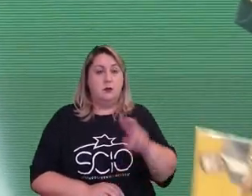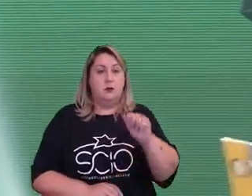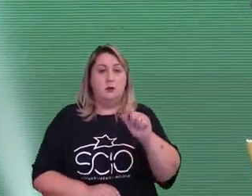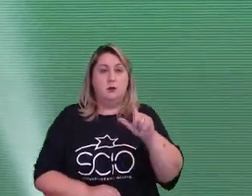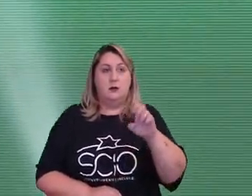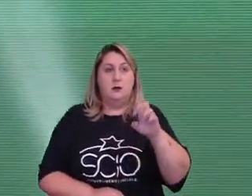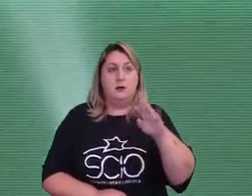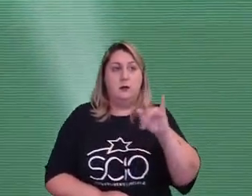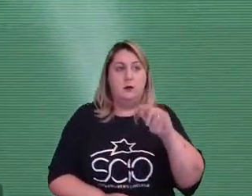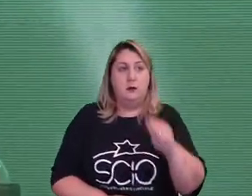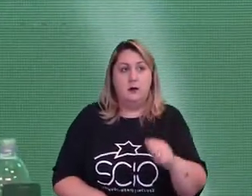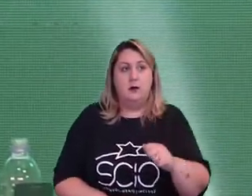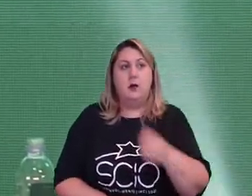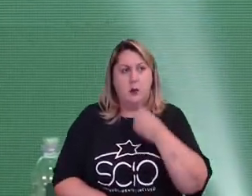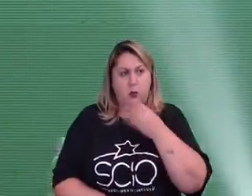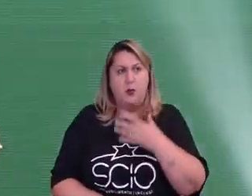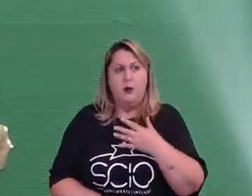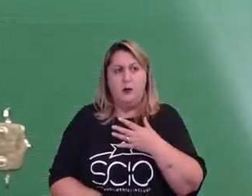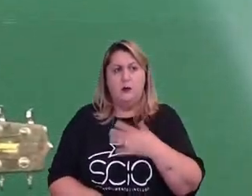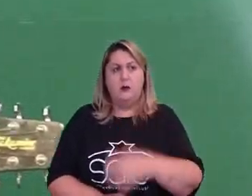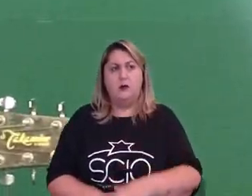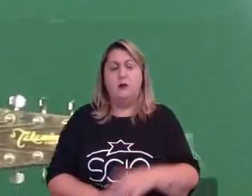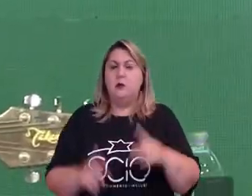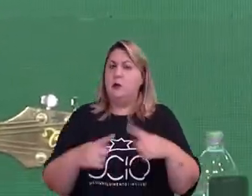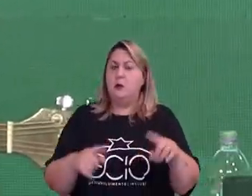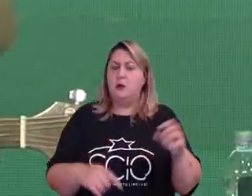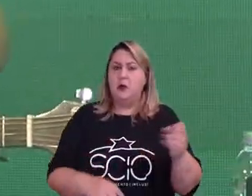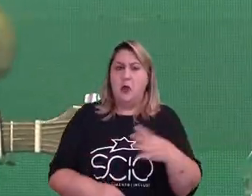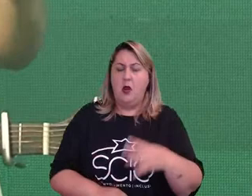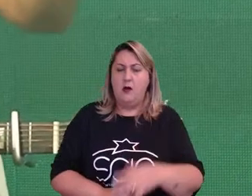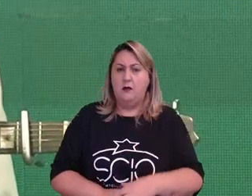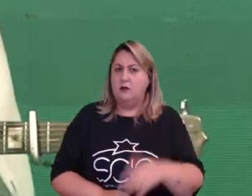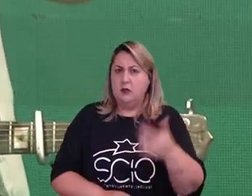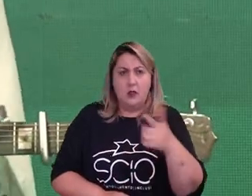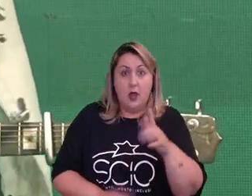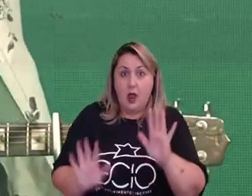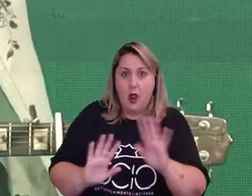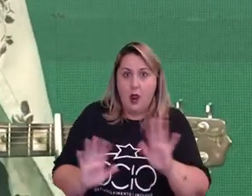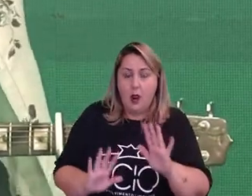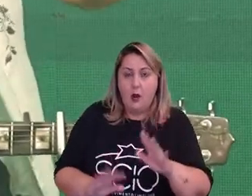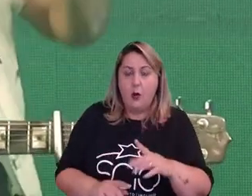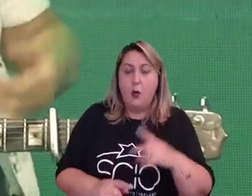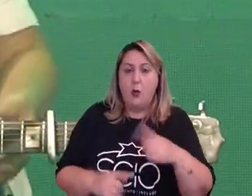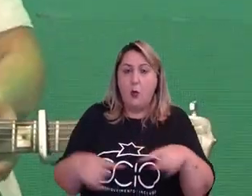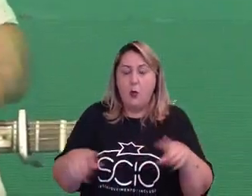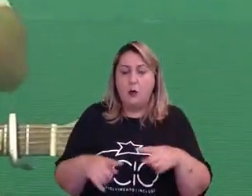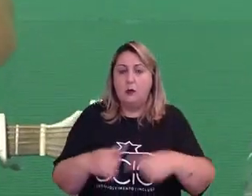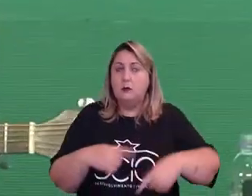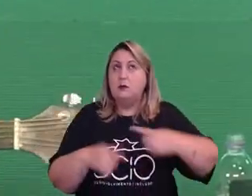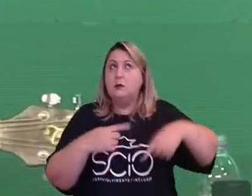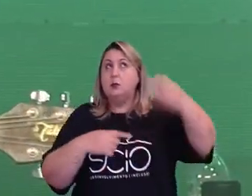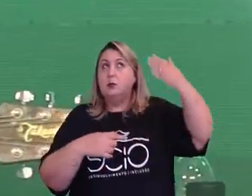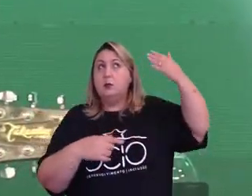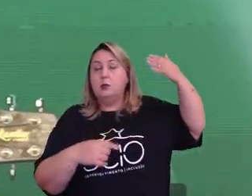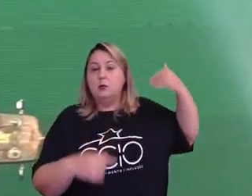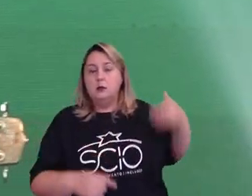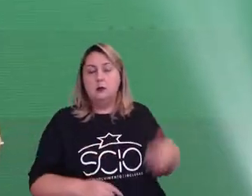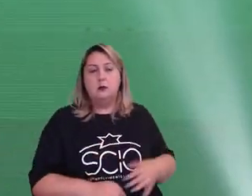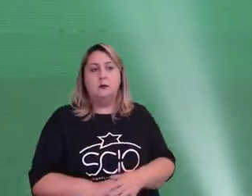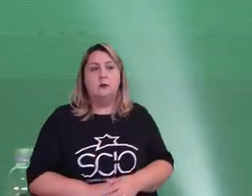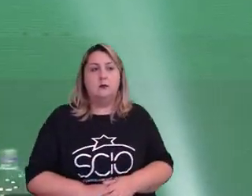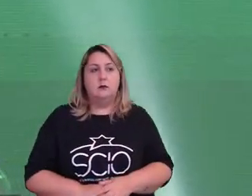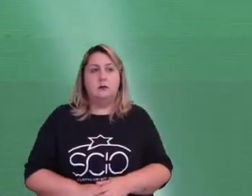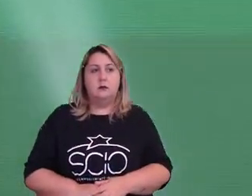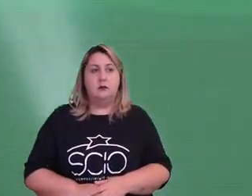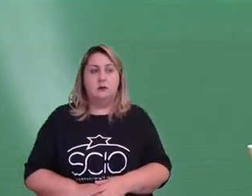vaneira? É. Boa. E não é uma música tão nova, né? Não, é uma música lá de trás. Lá de trás? Lá atrás, sai é. Aí, sai aí. É.